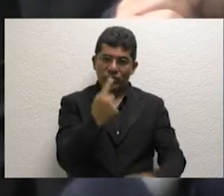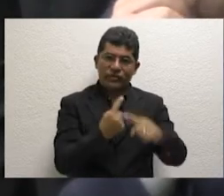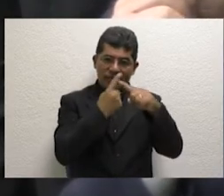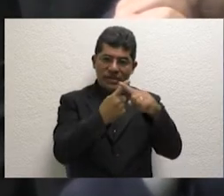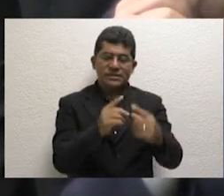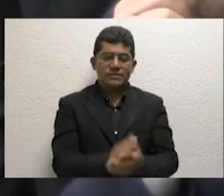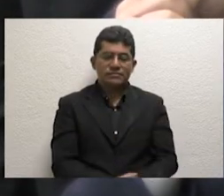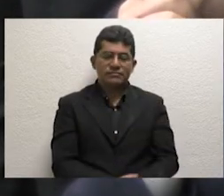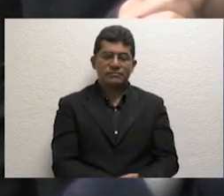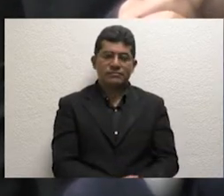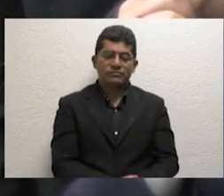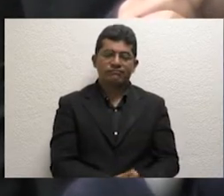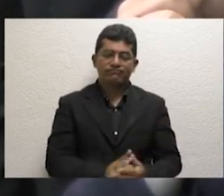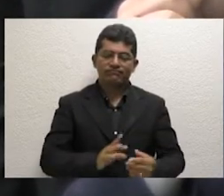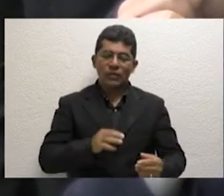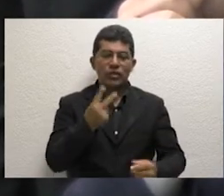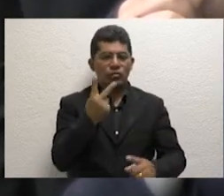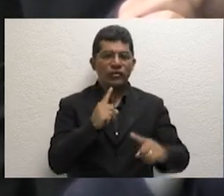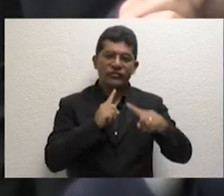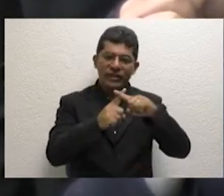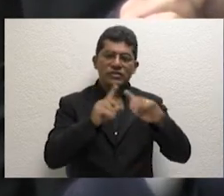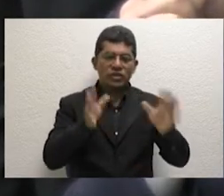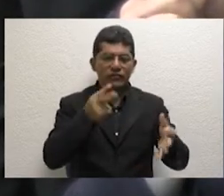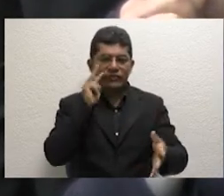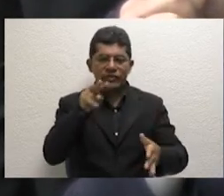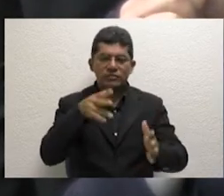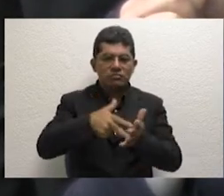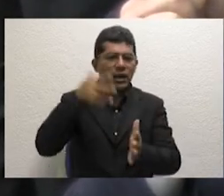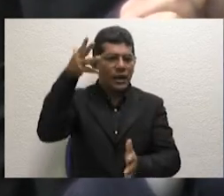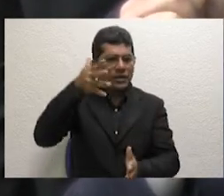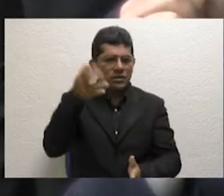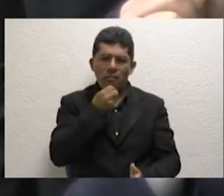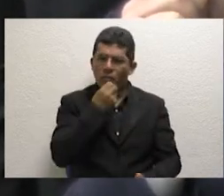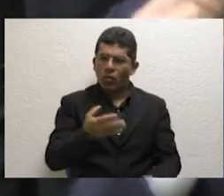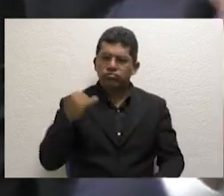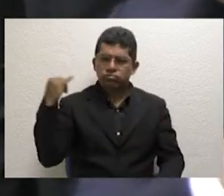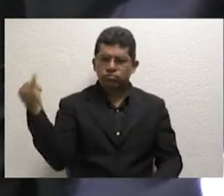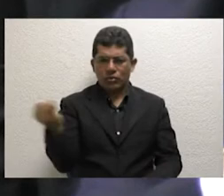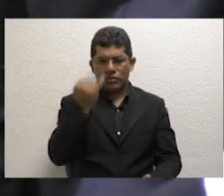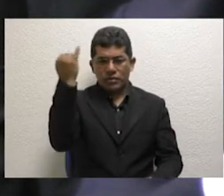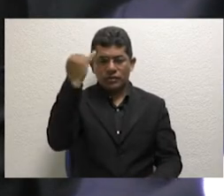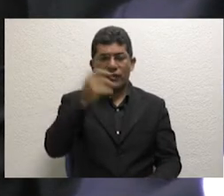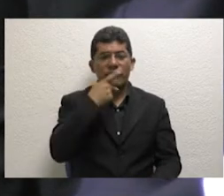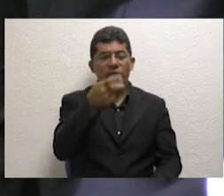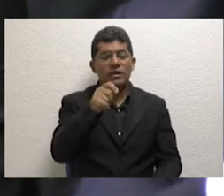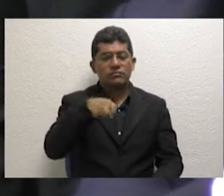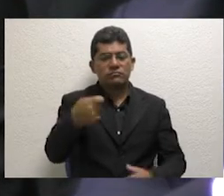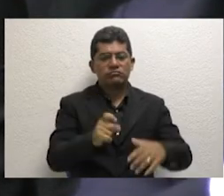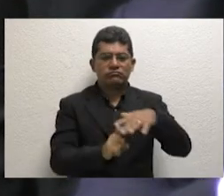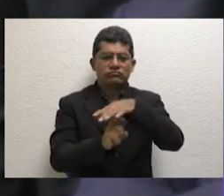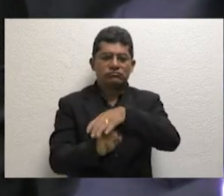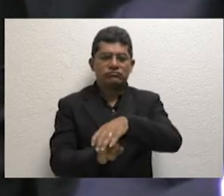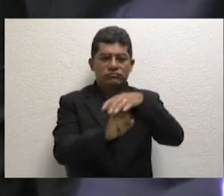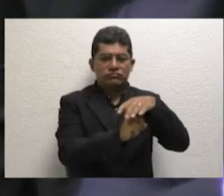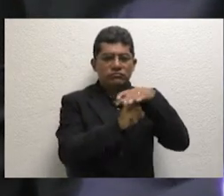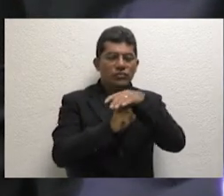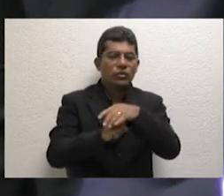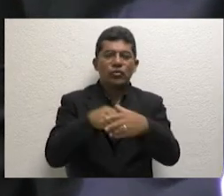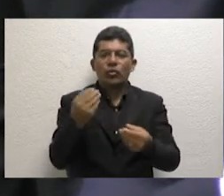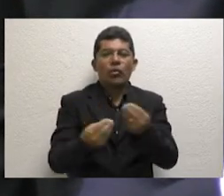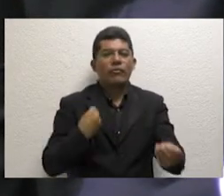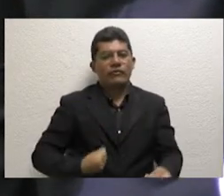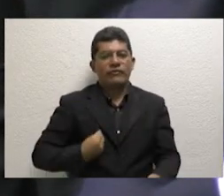é realmente importante algo que que vai falar sobre que trata sobre a realidade